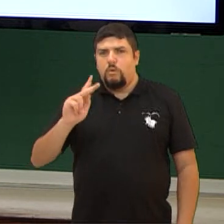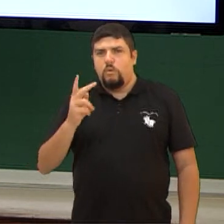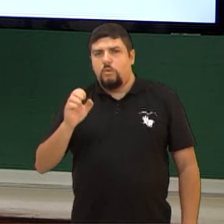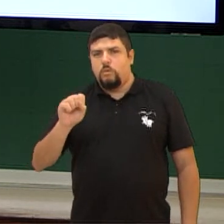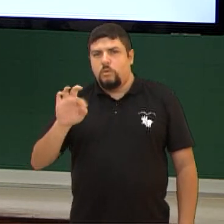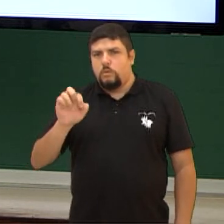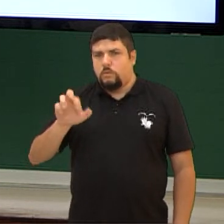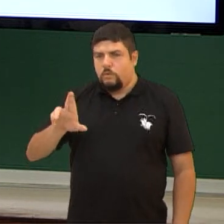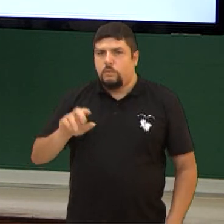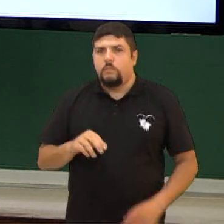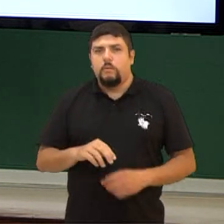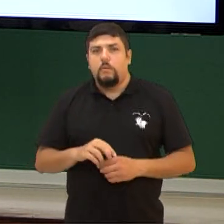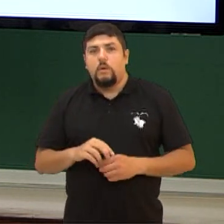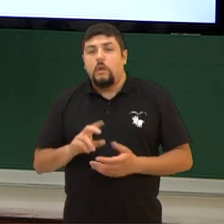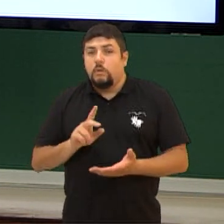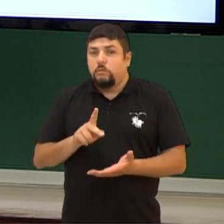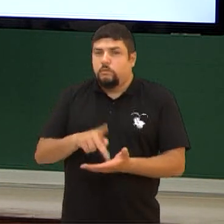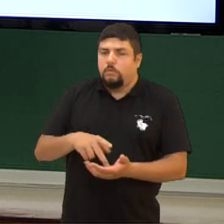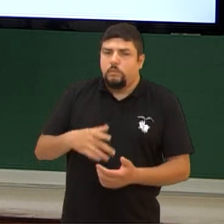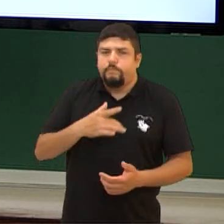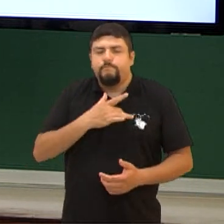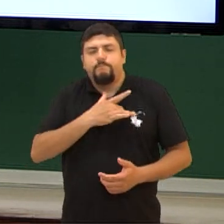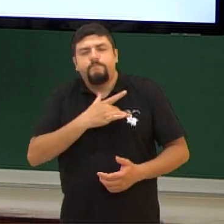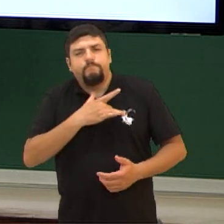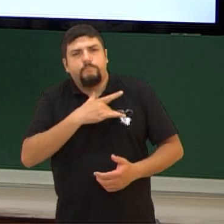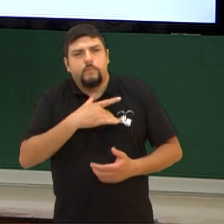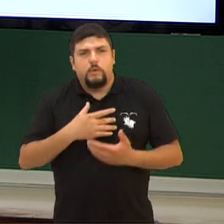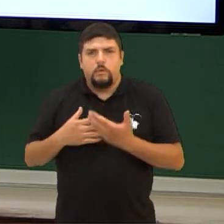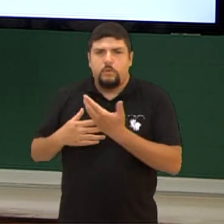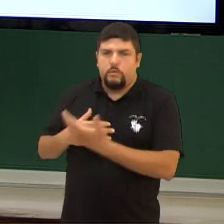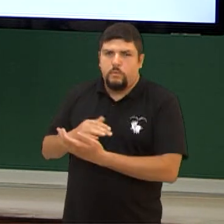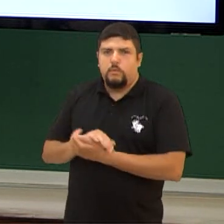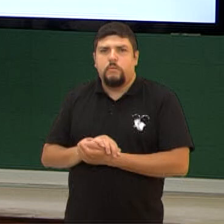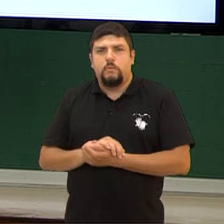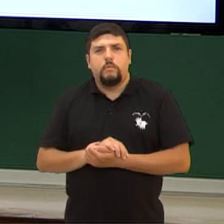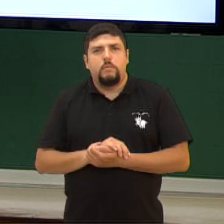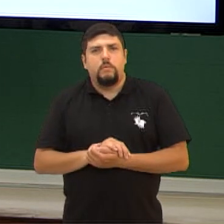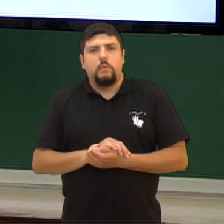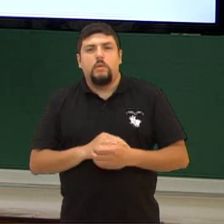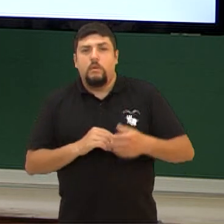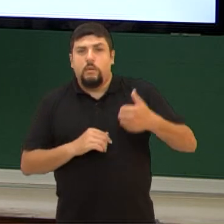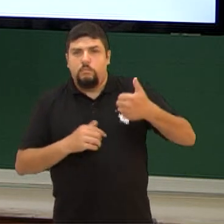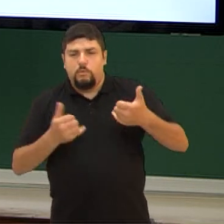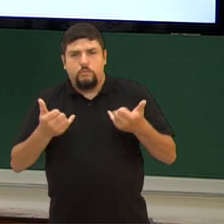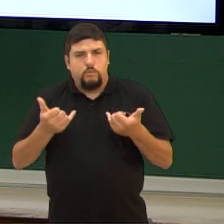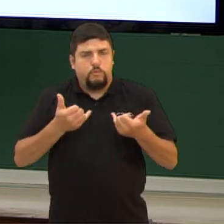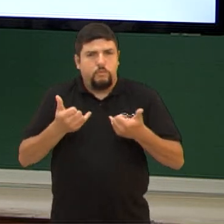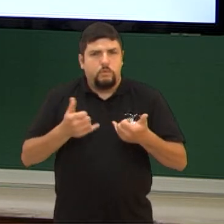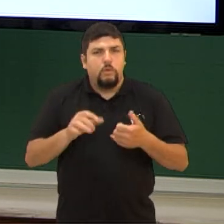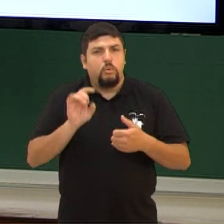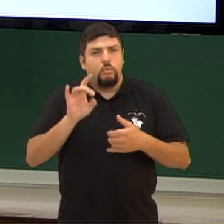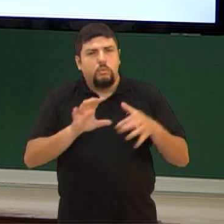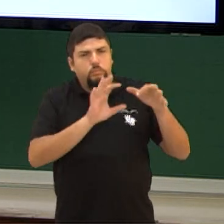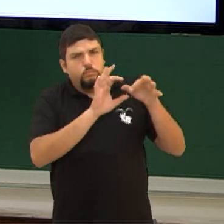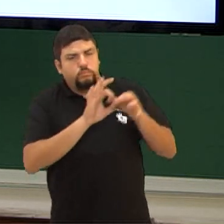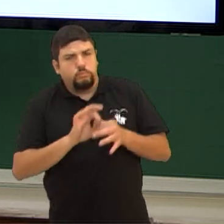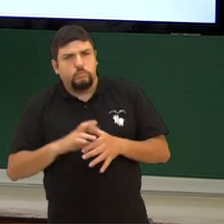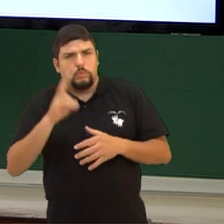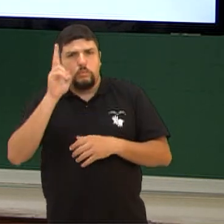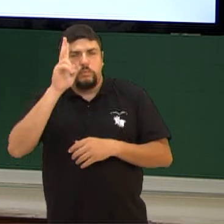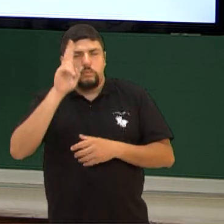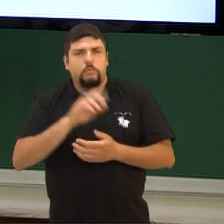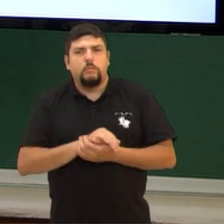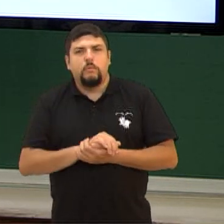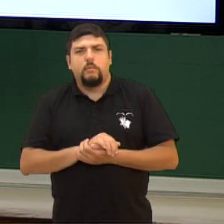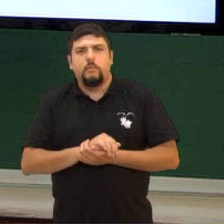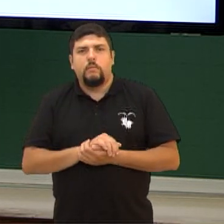de fato acaba se apaixonando por ele. Então, essa é a primeira informação, só para a gente contextualizar e relembrar. Sendo